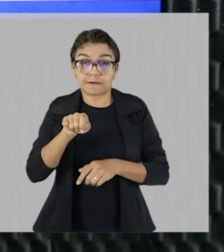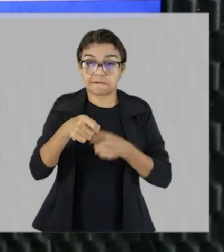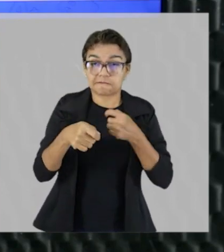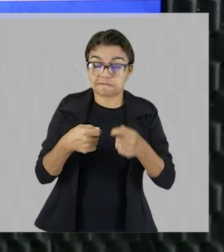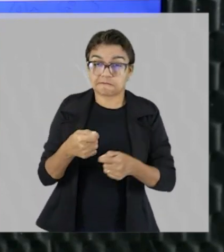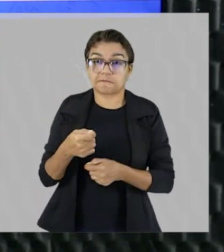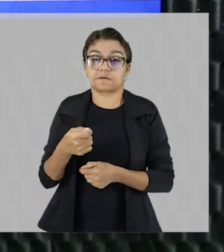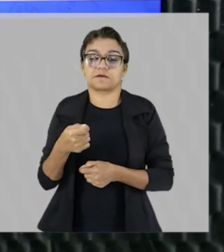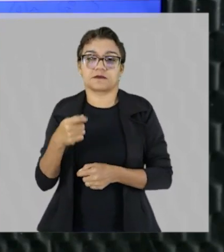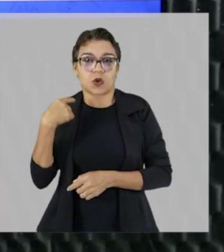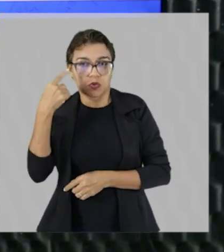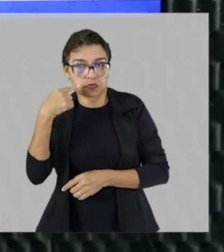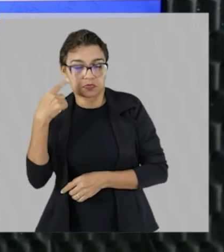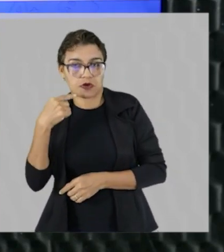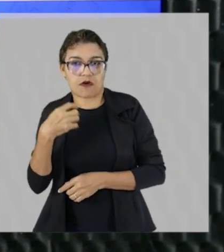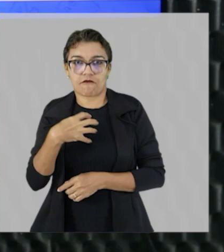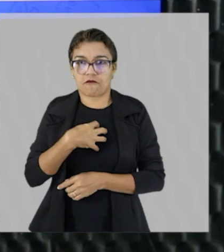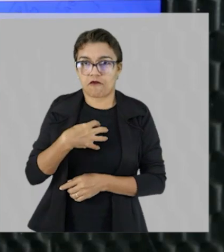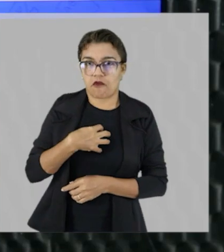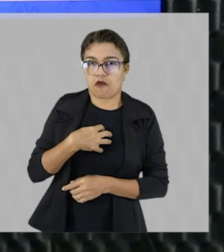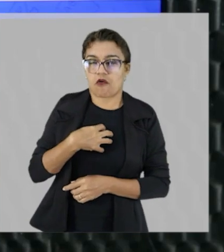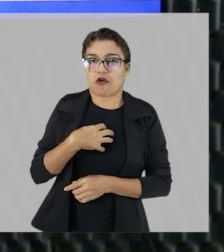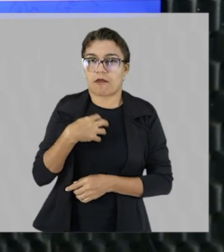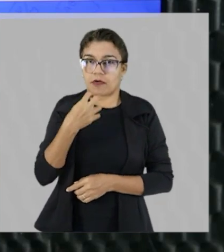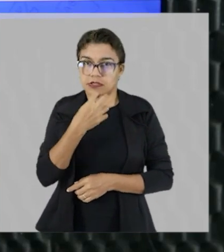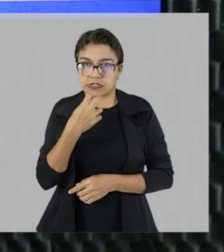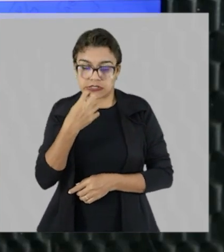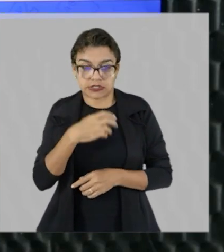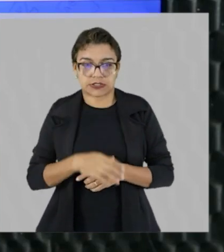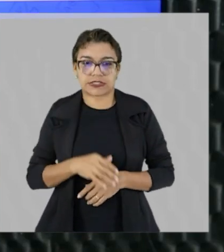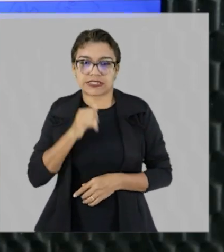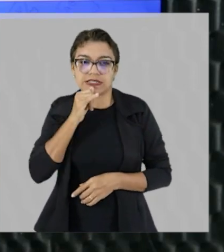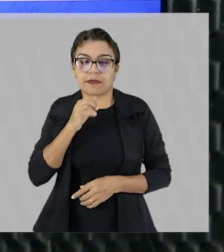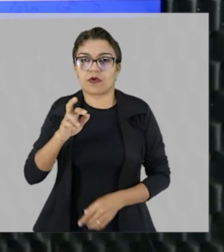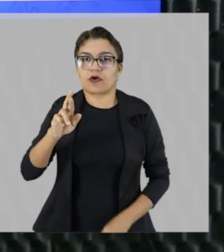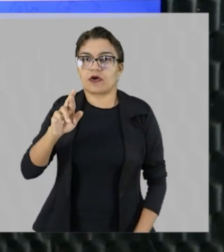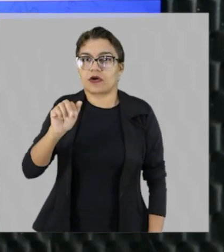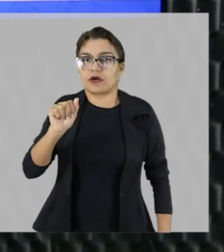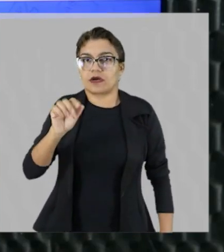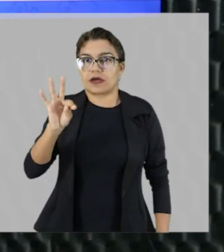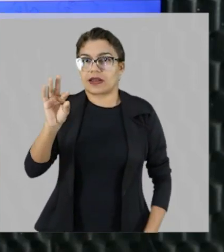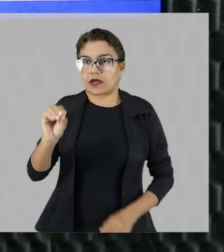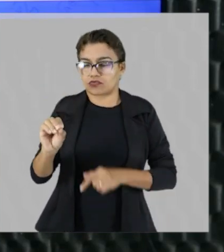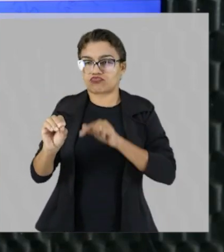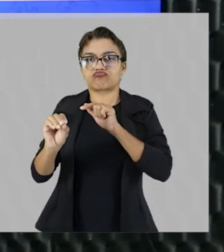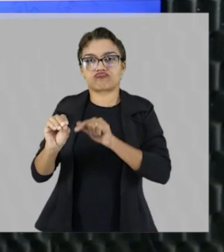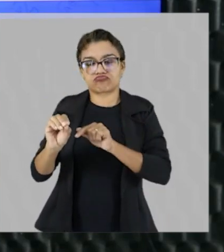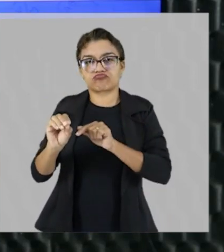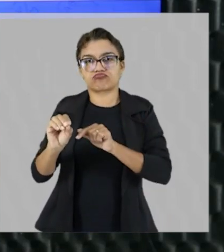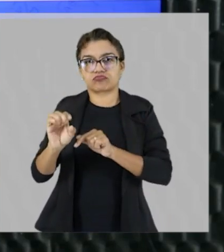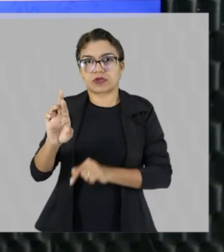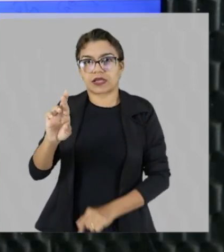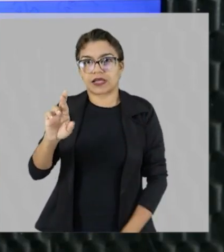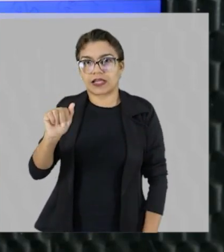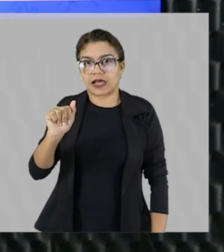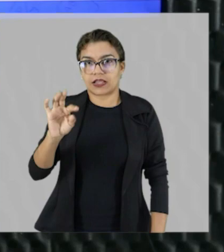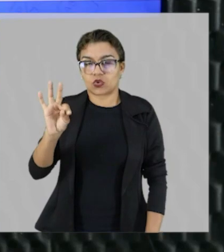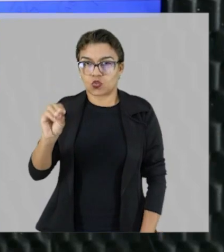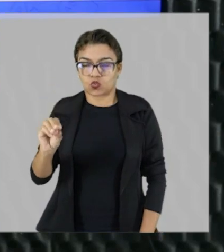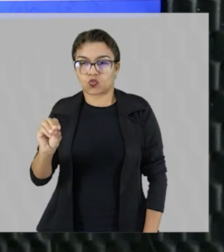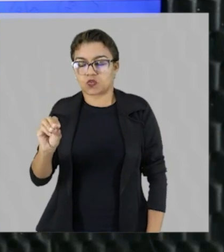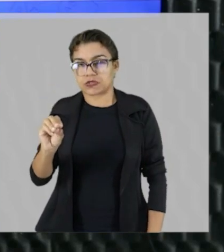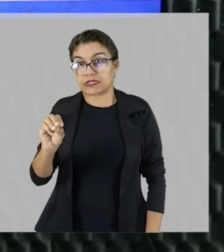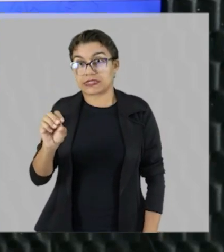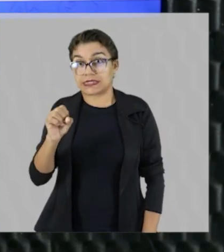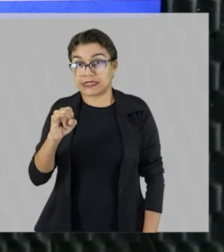sua pronúncia, a sua colocação? Pois é, rato. Rato aparece muito. Um rato. Se